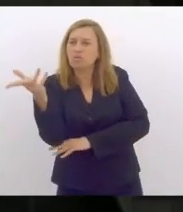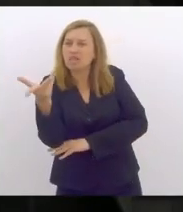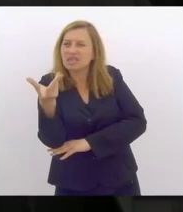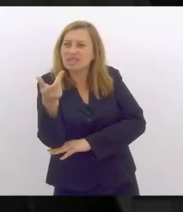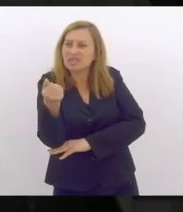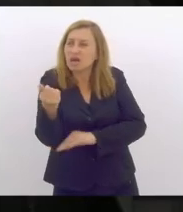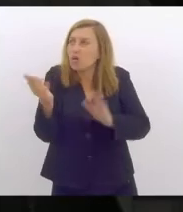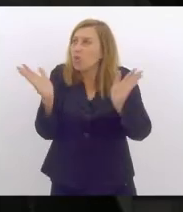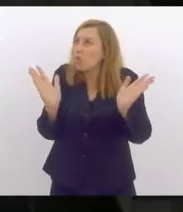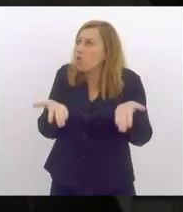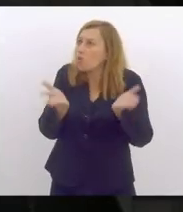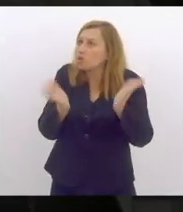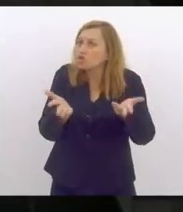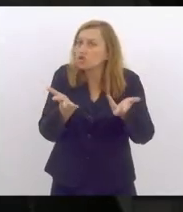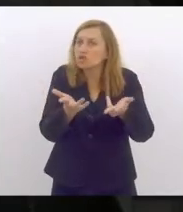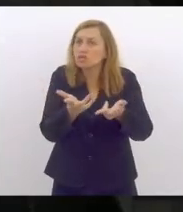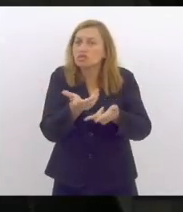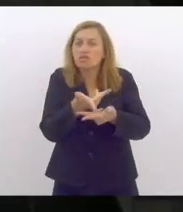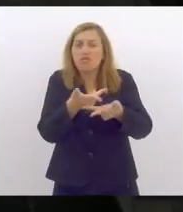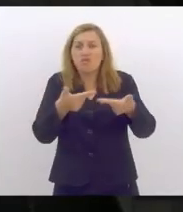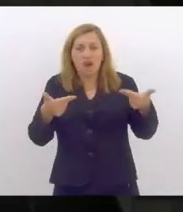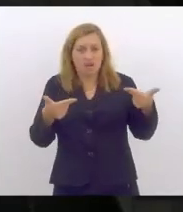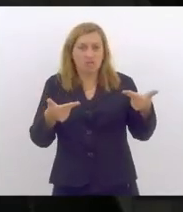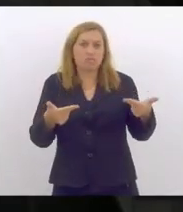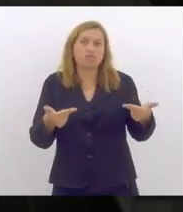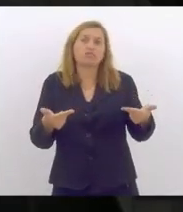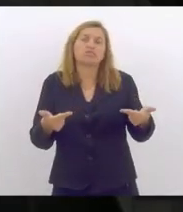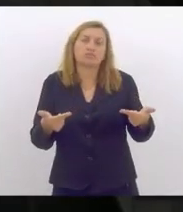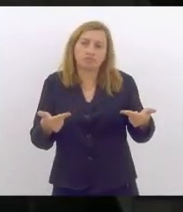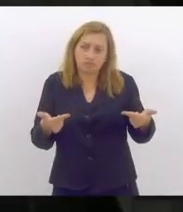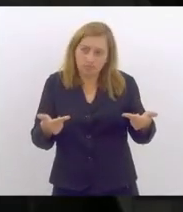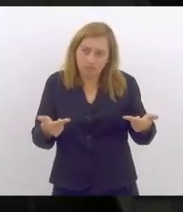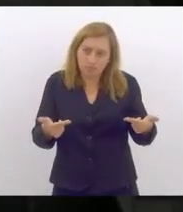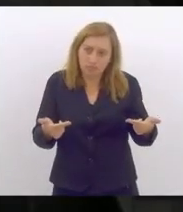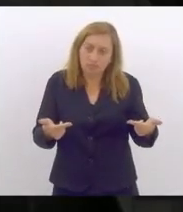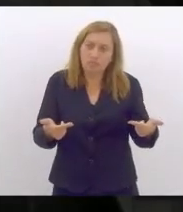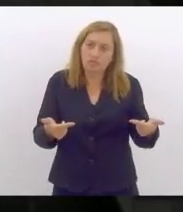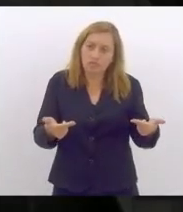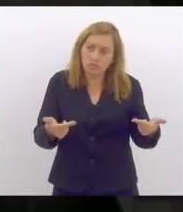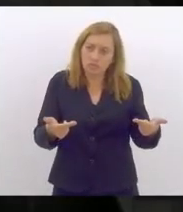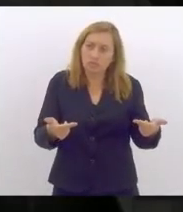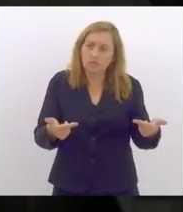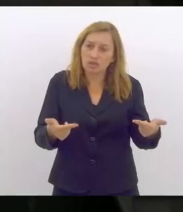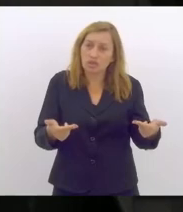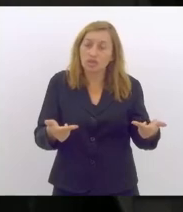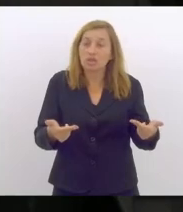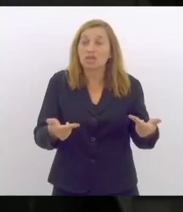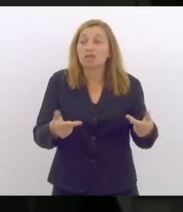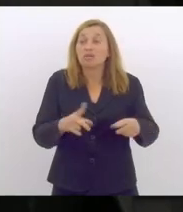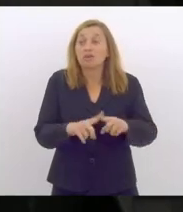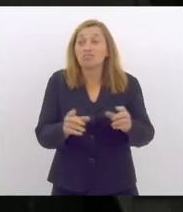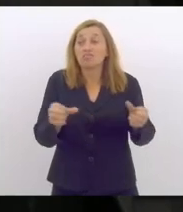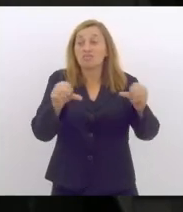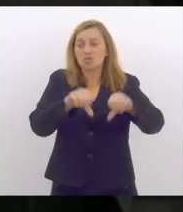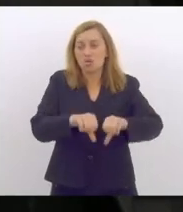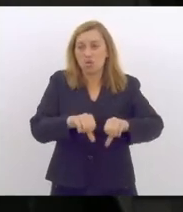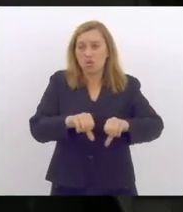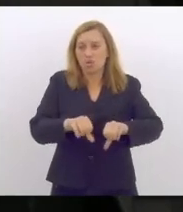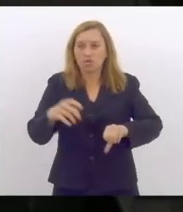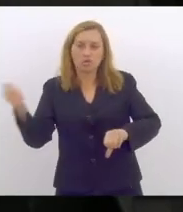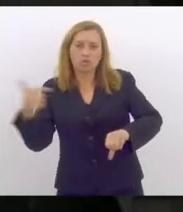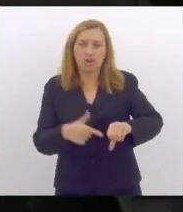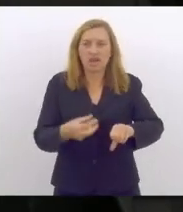hoje são muito, muito, muito piores do que já foram há 30